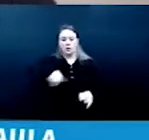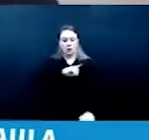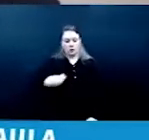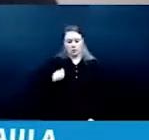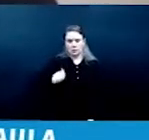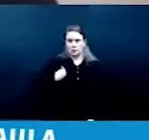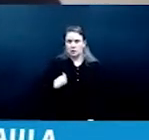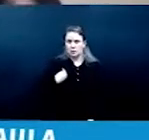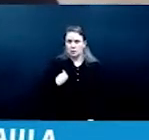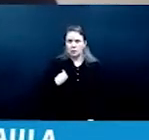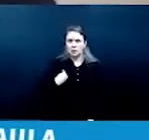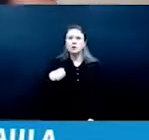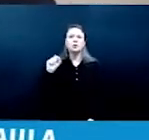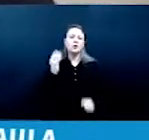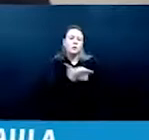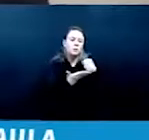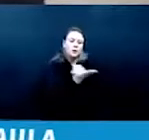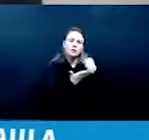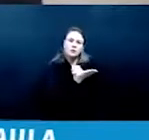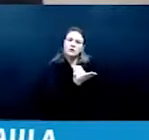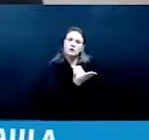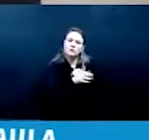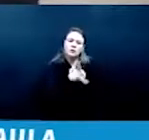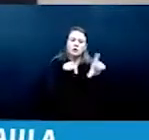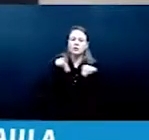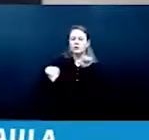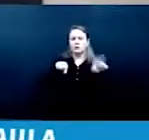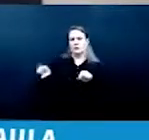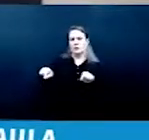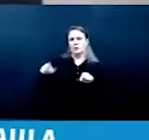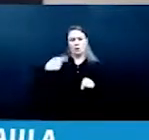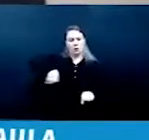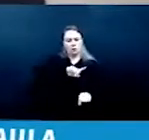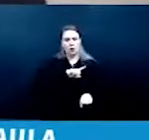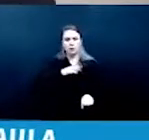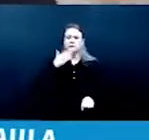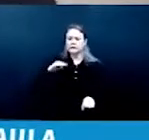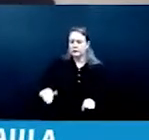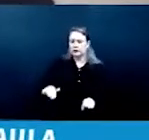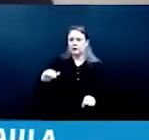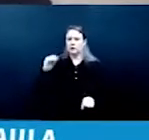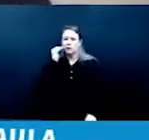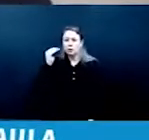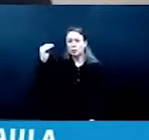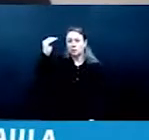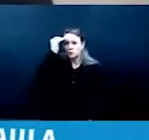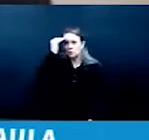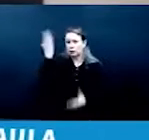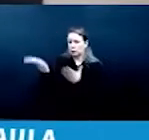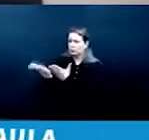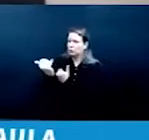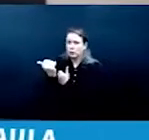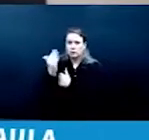os dias. E hoje, adulto, mais ainda. Mas quando criança, quando adolescente, jovem, muito mais, né? E,